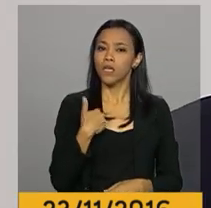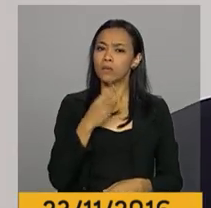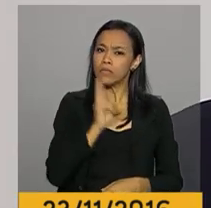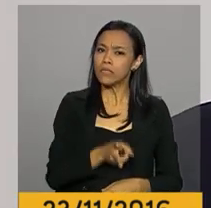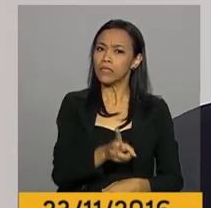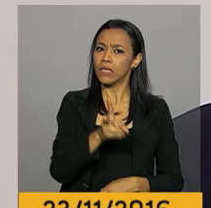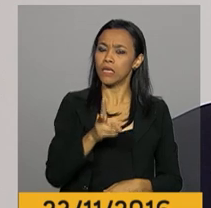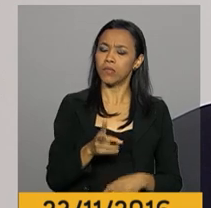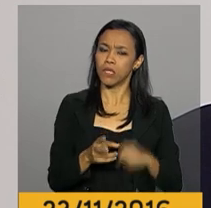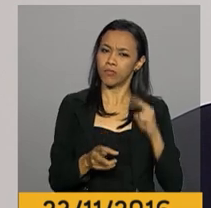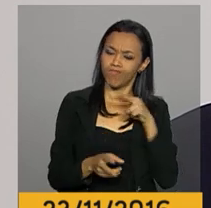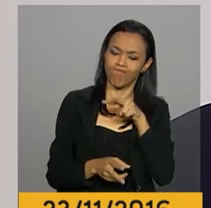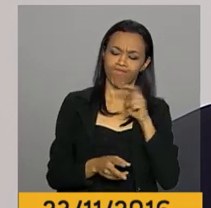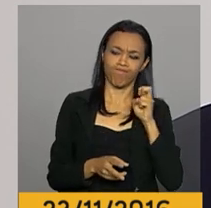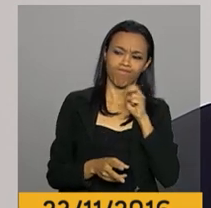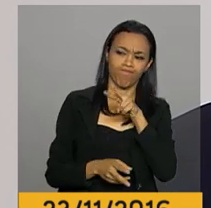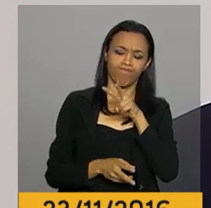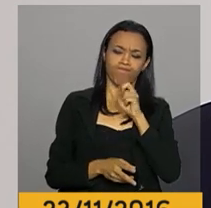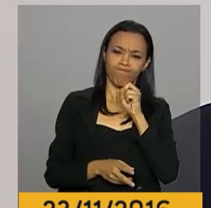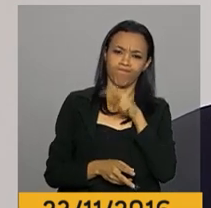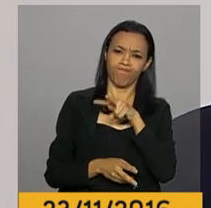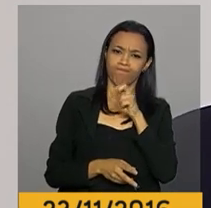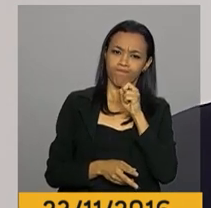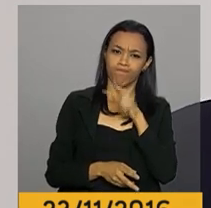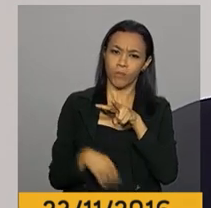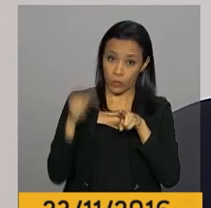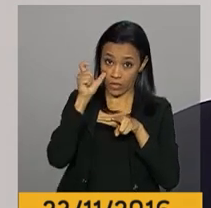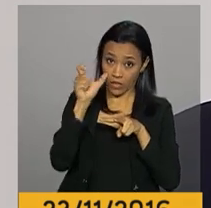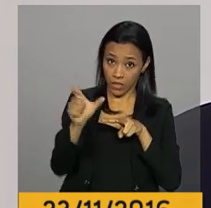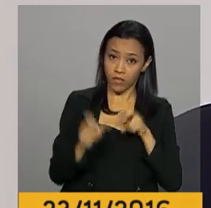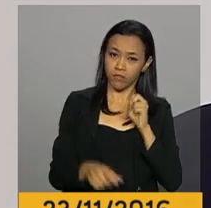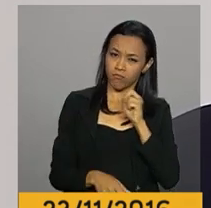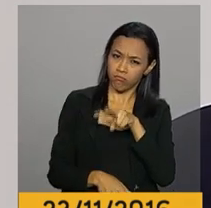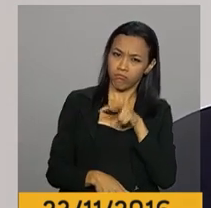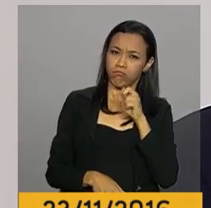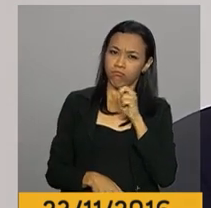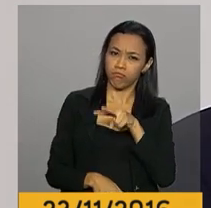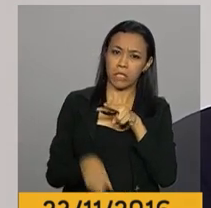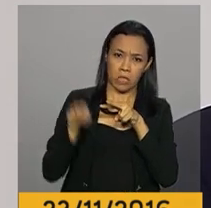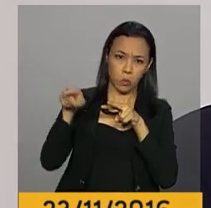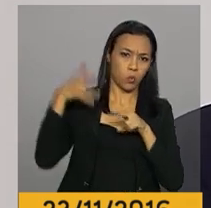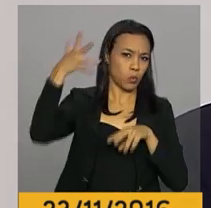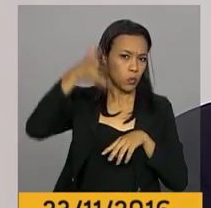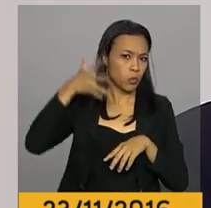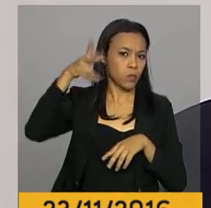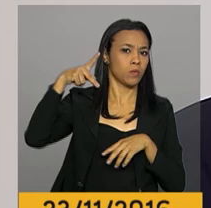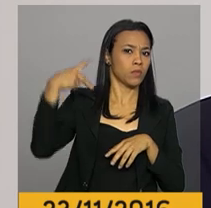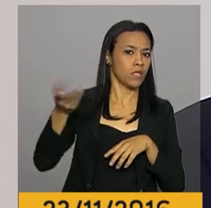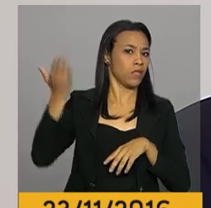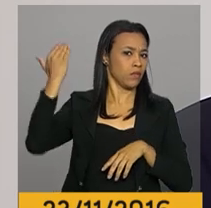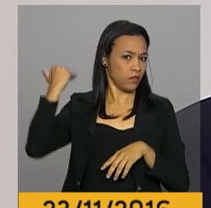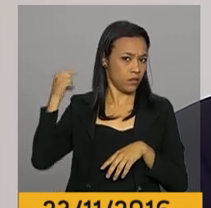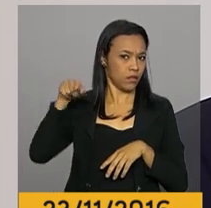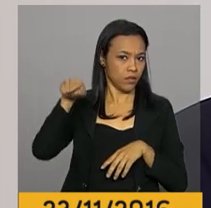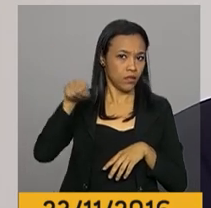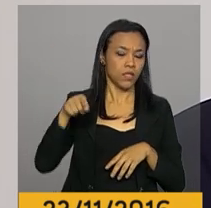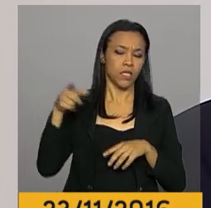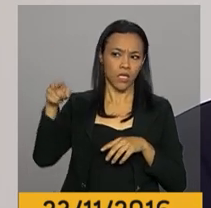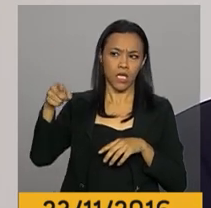com muita com muito interesse os discursos que o roberto fazia as